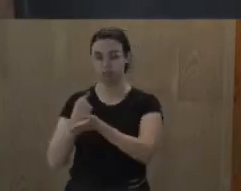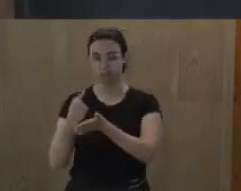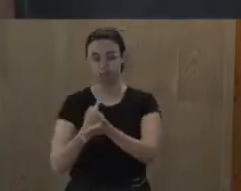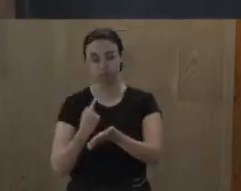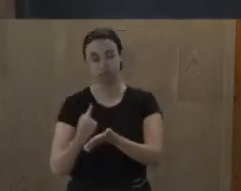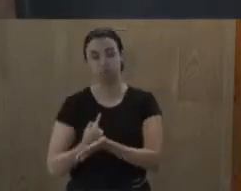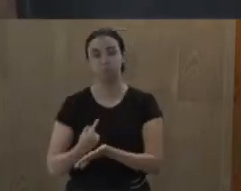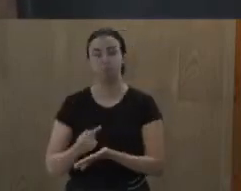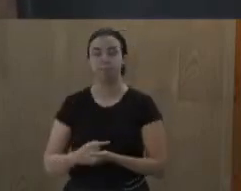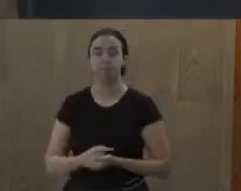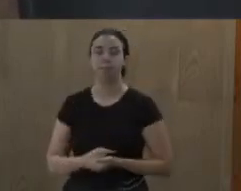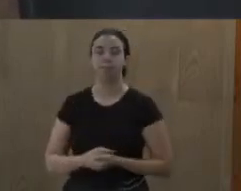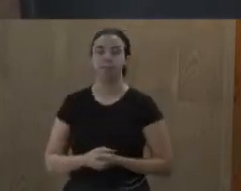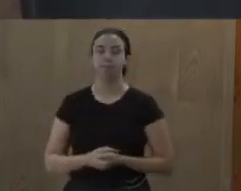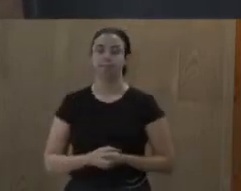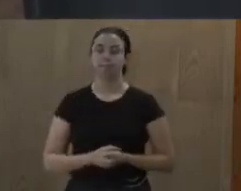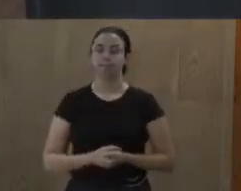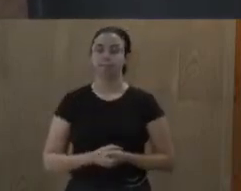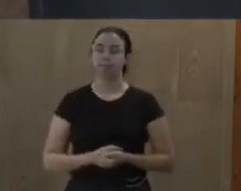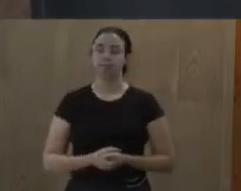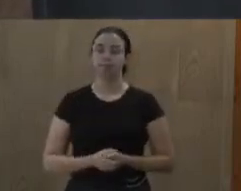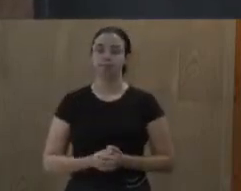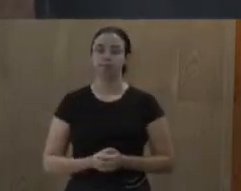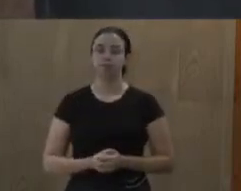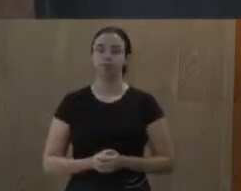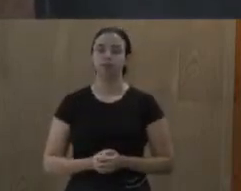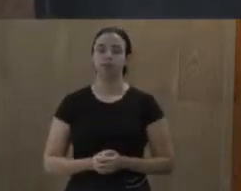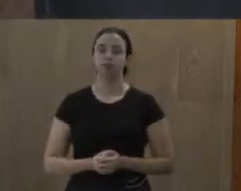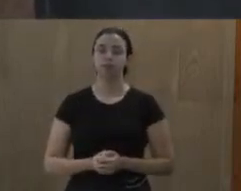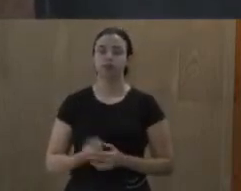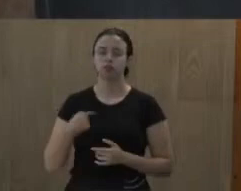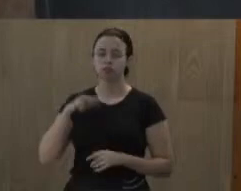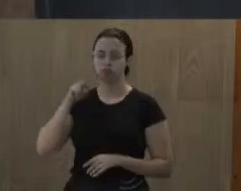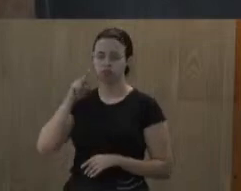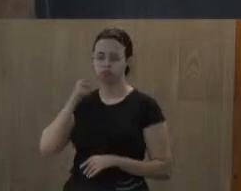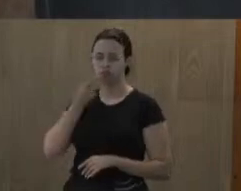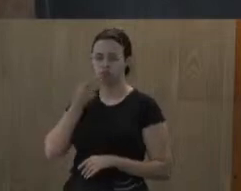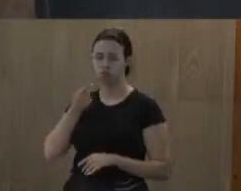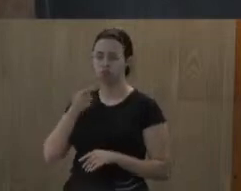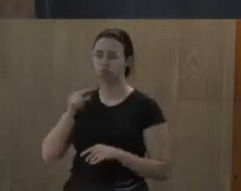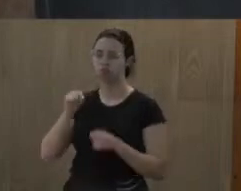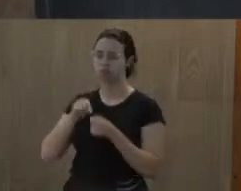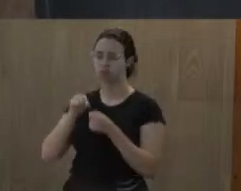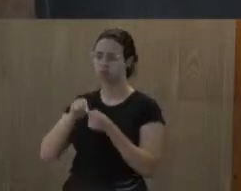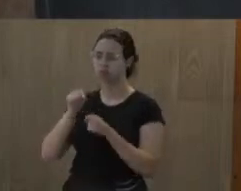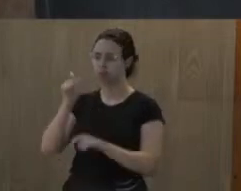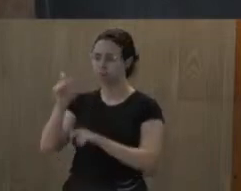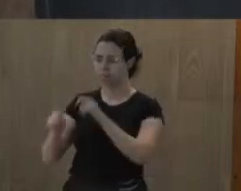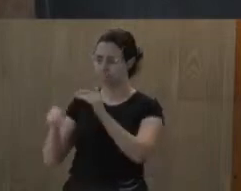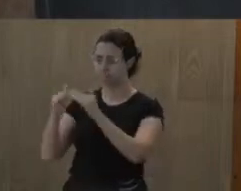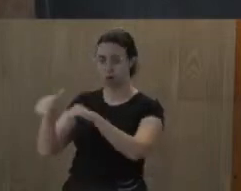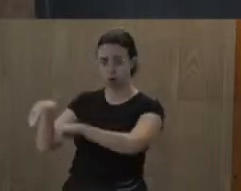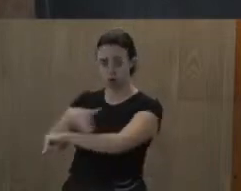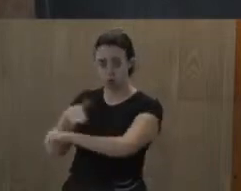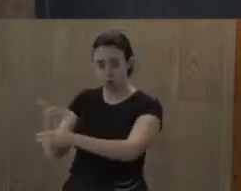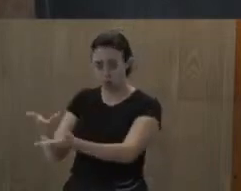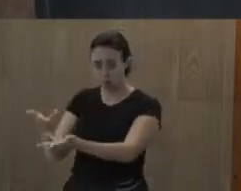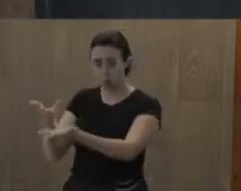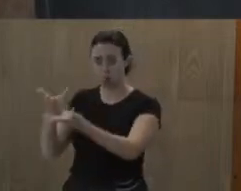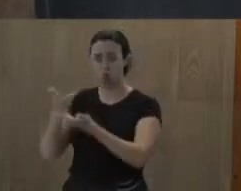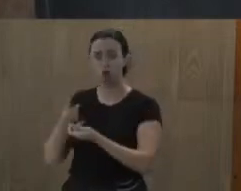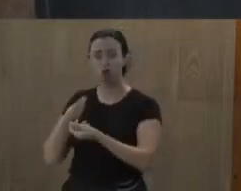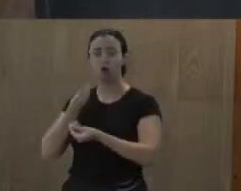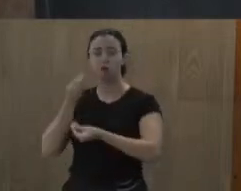né? Do bairro das Caixas Papelões, e você falou que faz o acolhimento, né, dessas pessoas. Como é feito